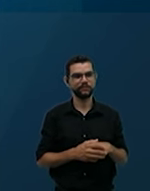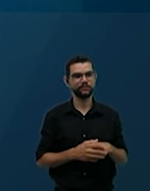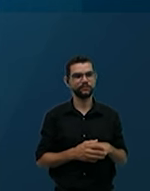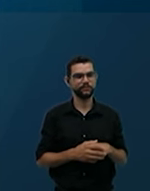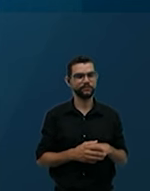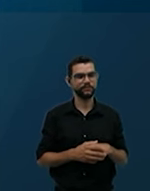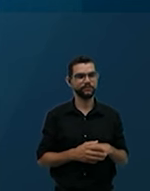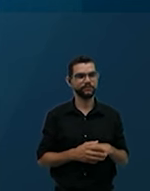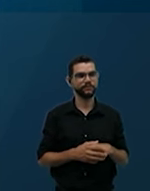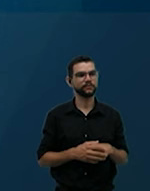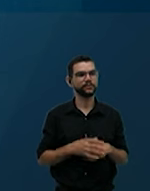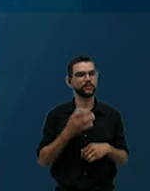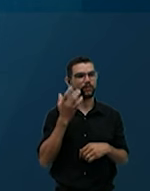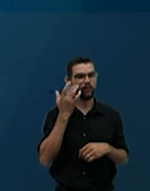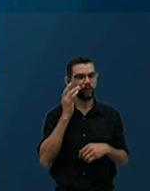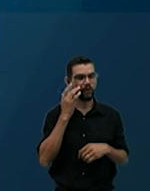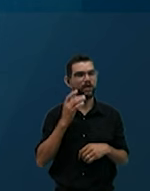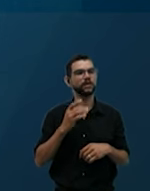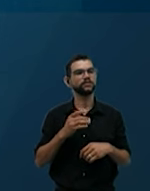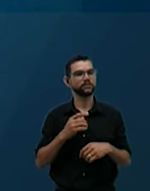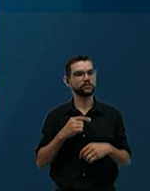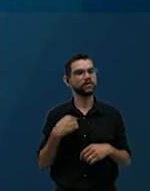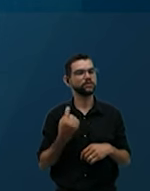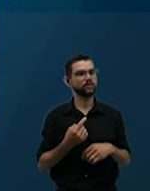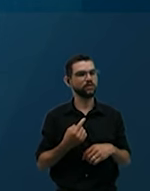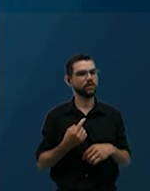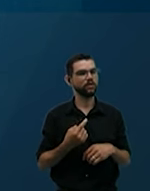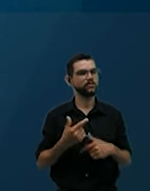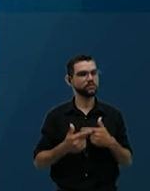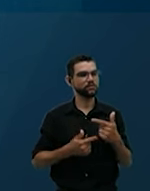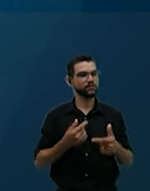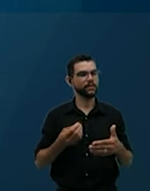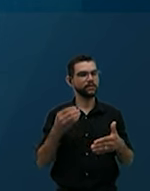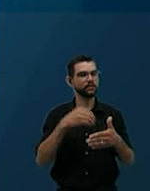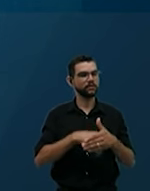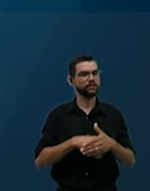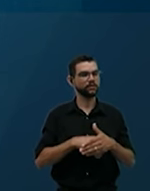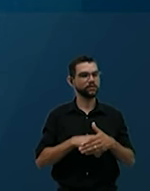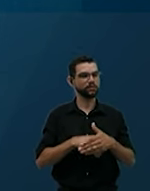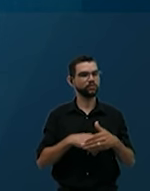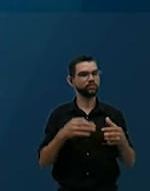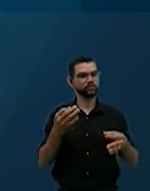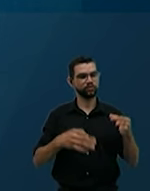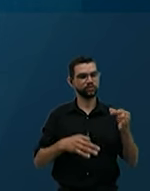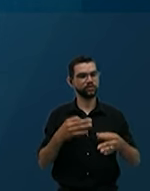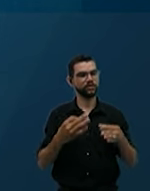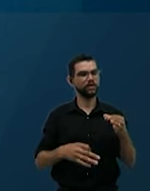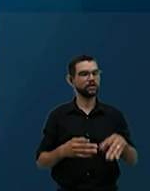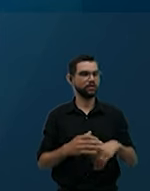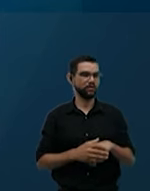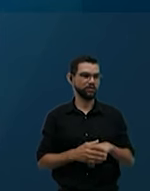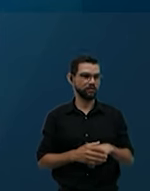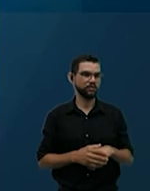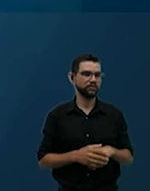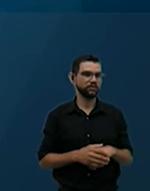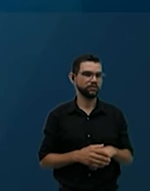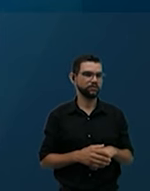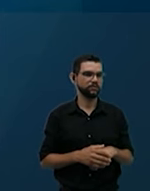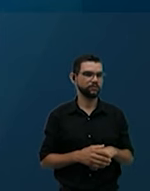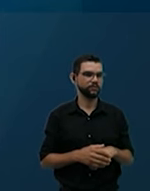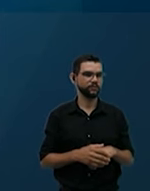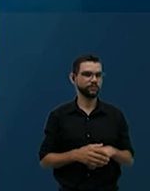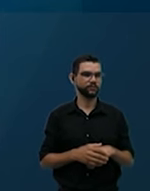todos nós que estamos no judiciário, nós vivemos, desde o primeiro dia do investimento, da investidura em